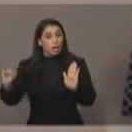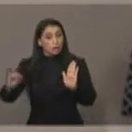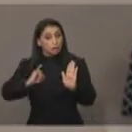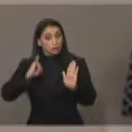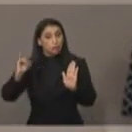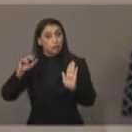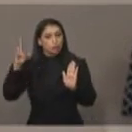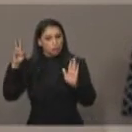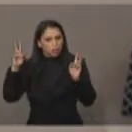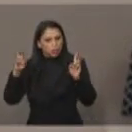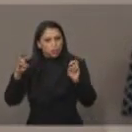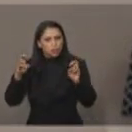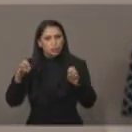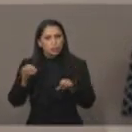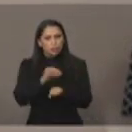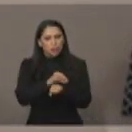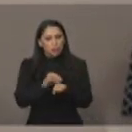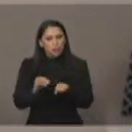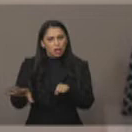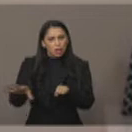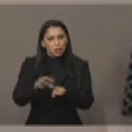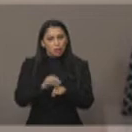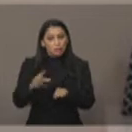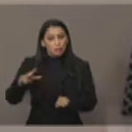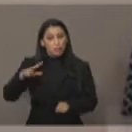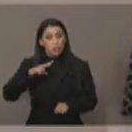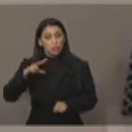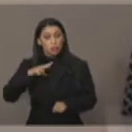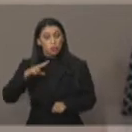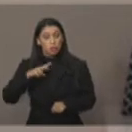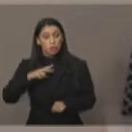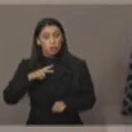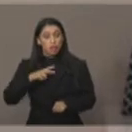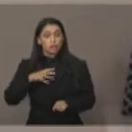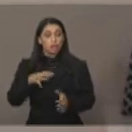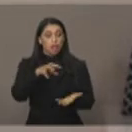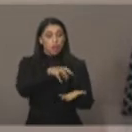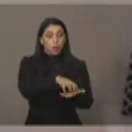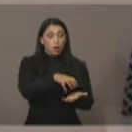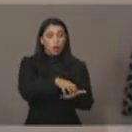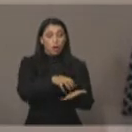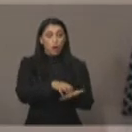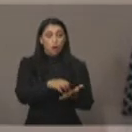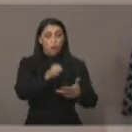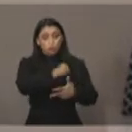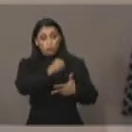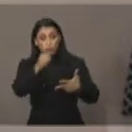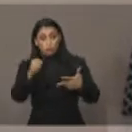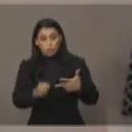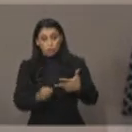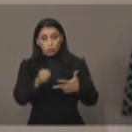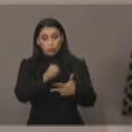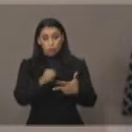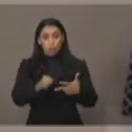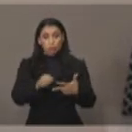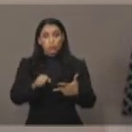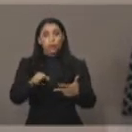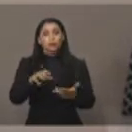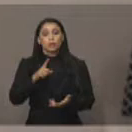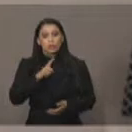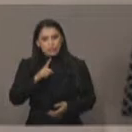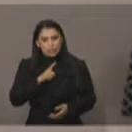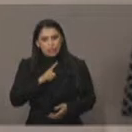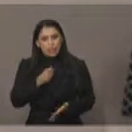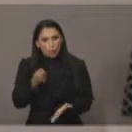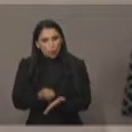importância relativo ao compartilhamento de dados pessoais entre órgãos do poder público que são legalmente obrigados a resguardar o sigilo de